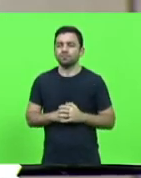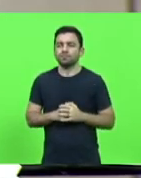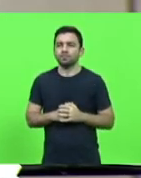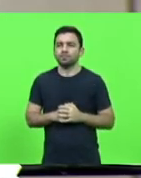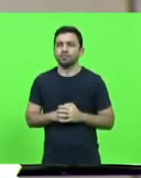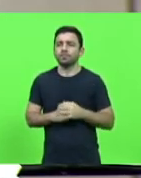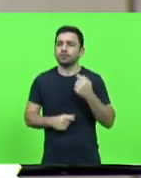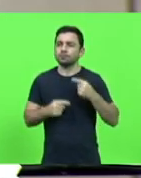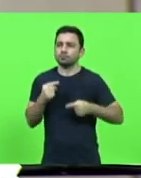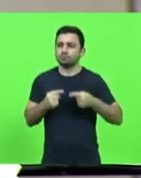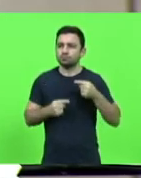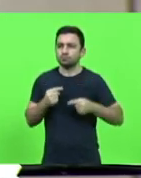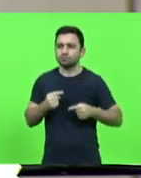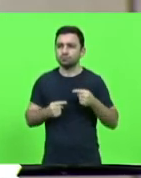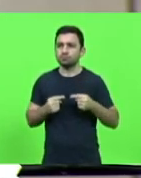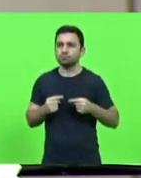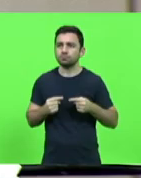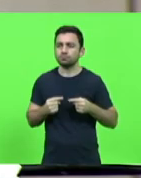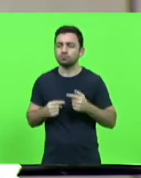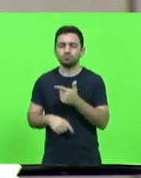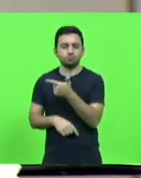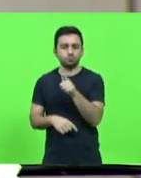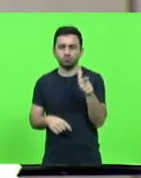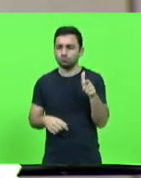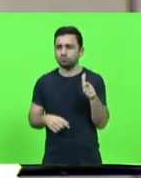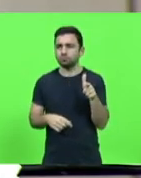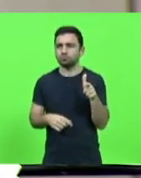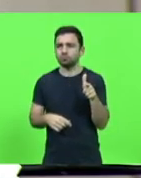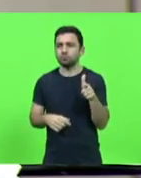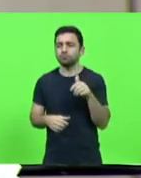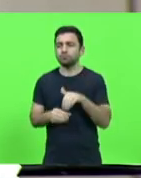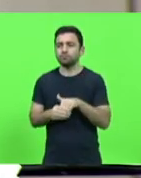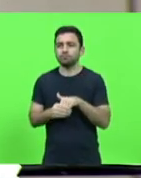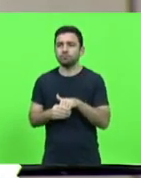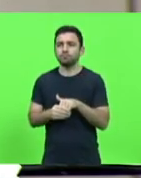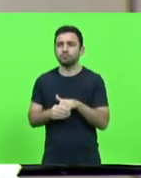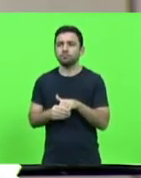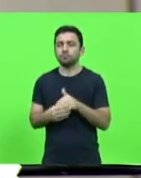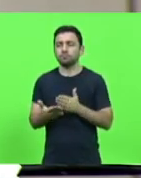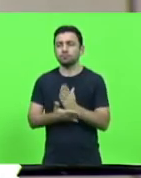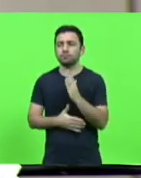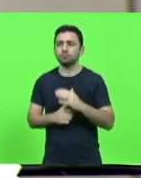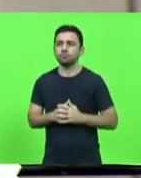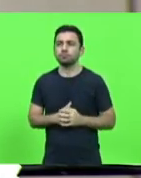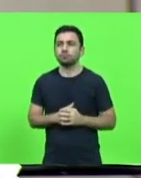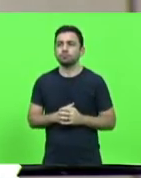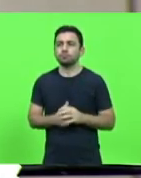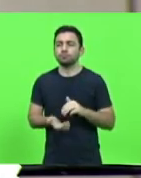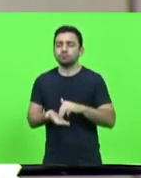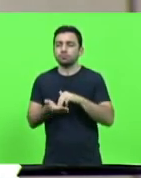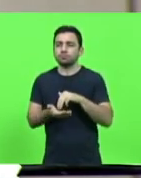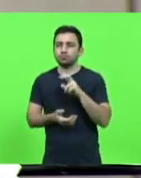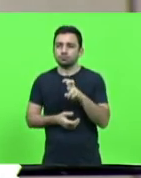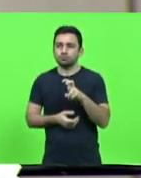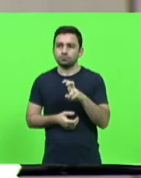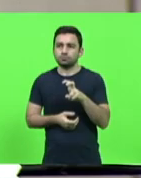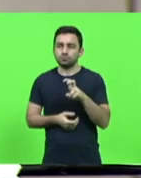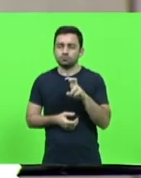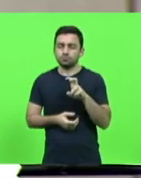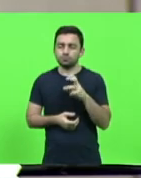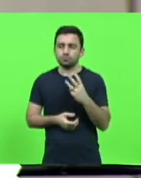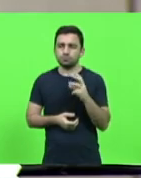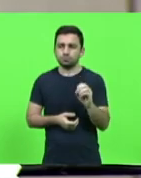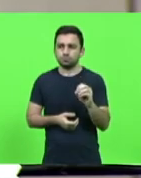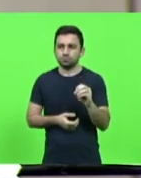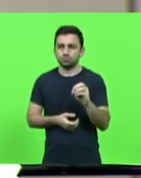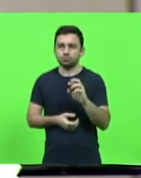discussão? Não havendo quem queira discutir, em votação. Aprovado. Moção número 530, deputado